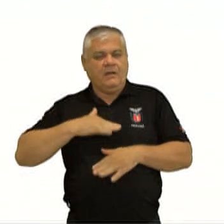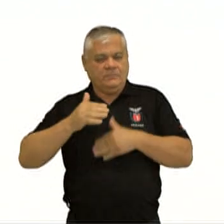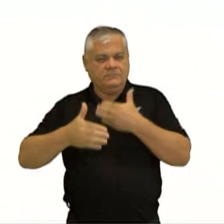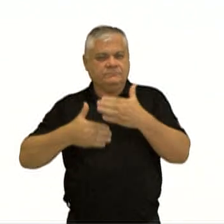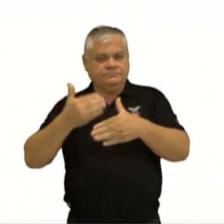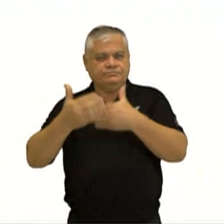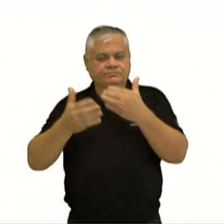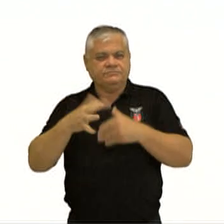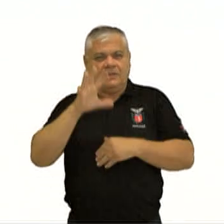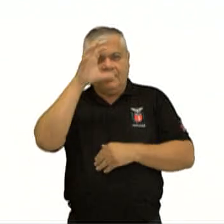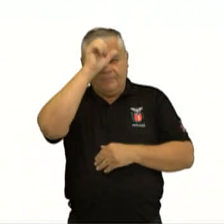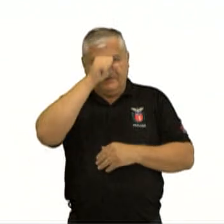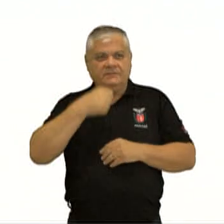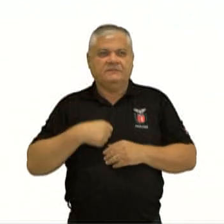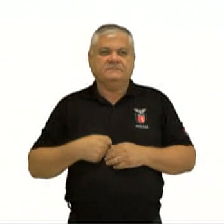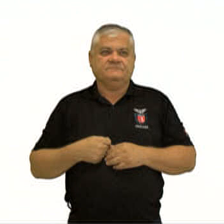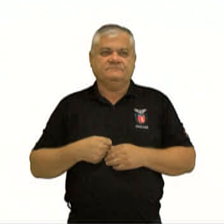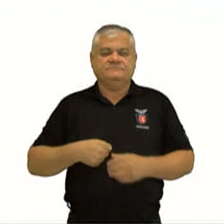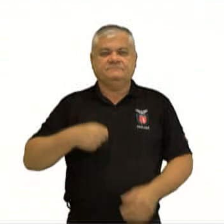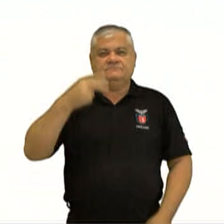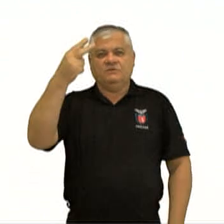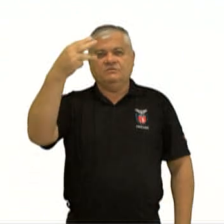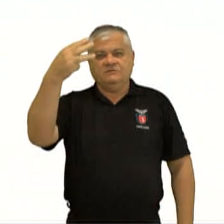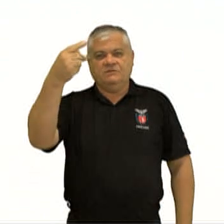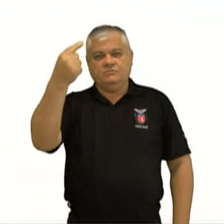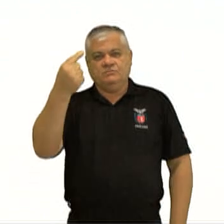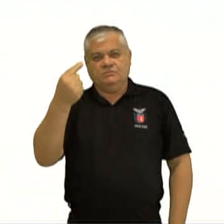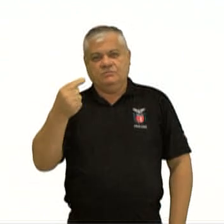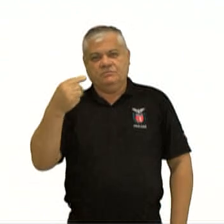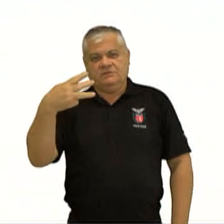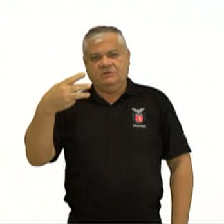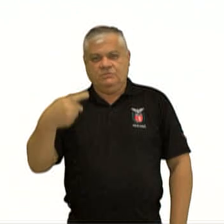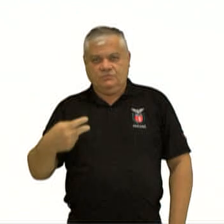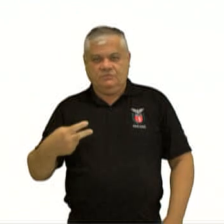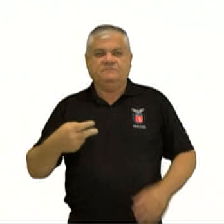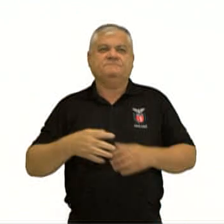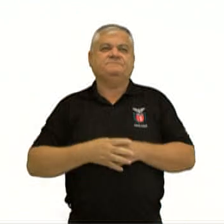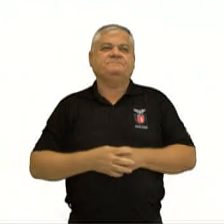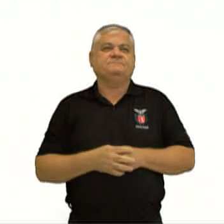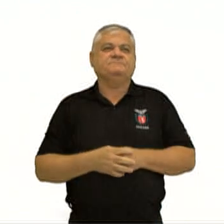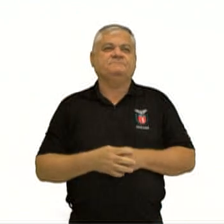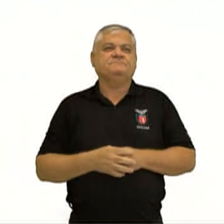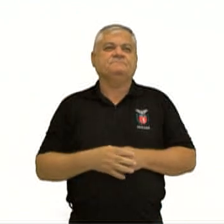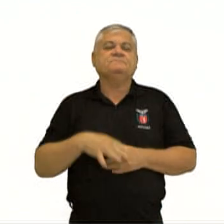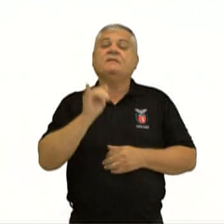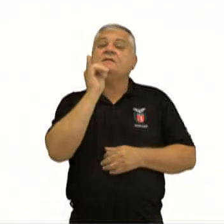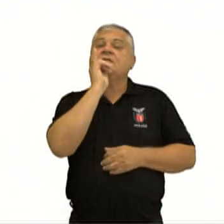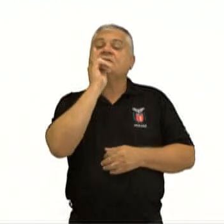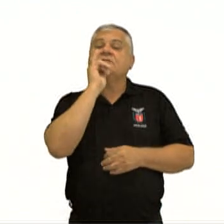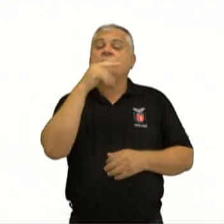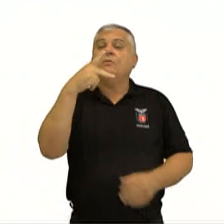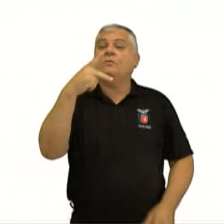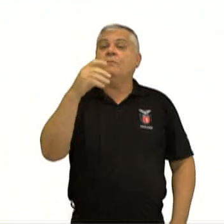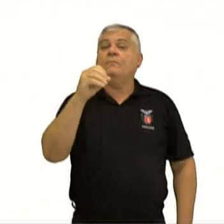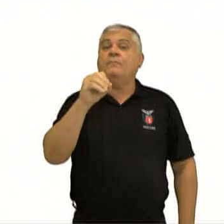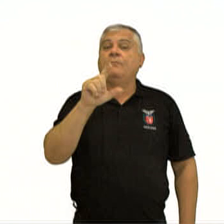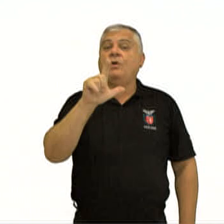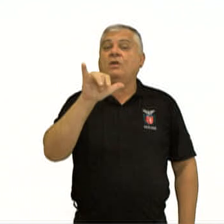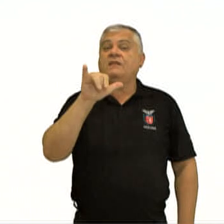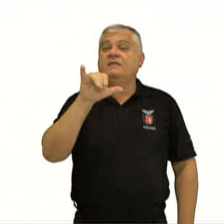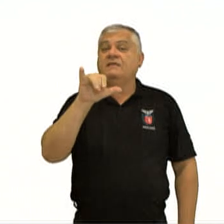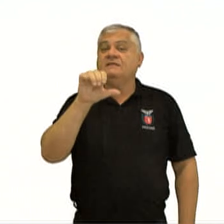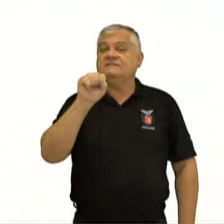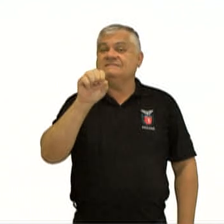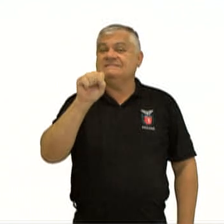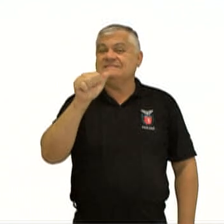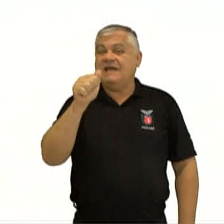aqui. Então ficou 2, 3, 1, 1, 3, 2, ok? Passando adiante ali. Exemplos de polissacarídeos estruturais. Então